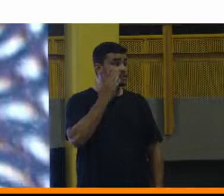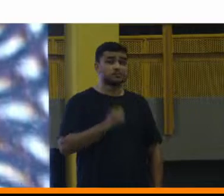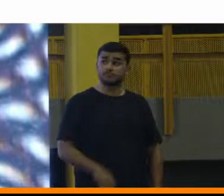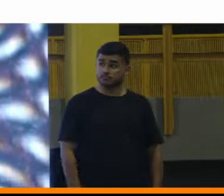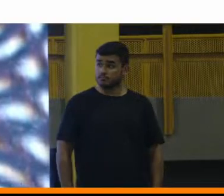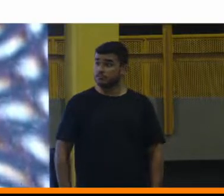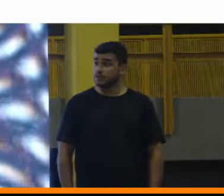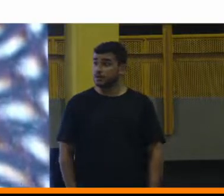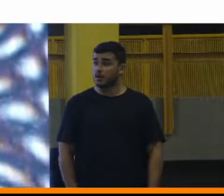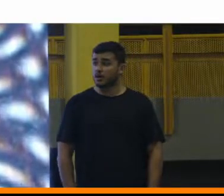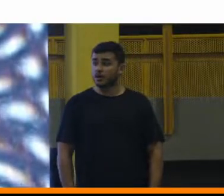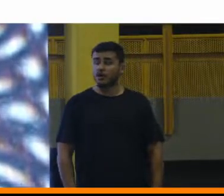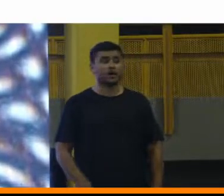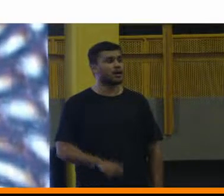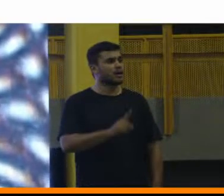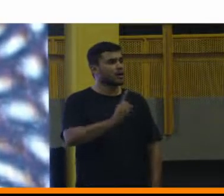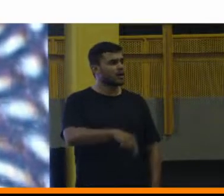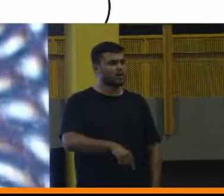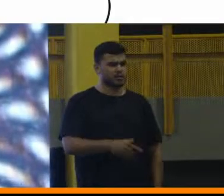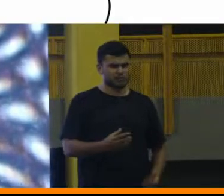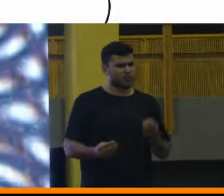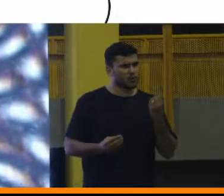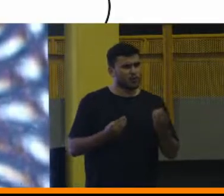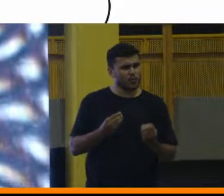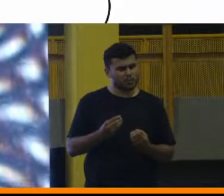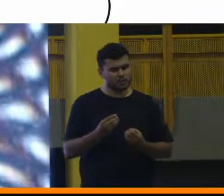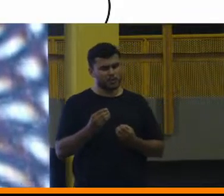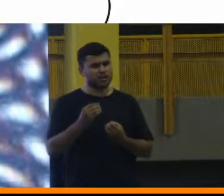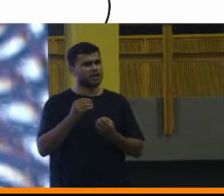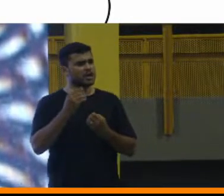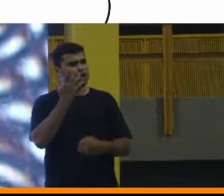Boa. E a criança girando.